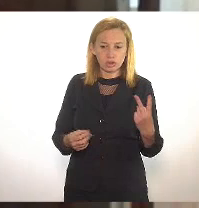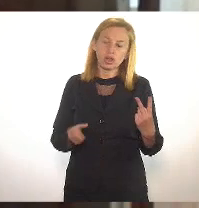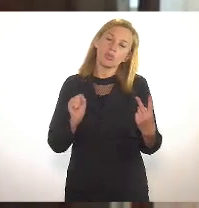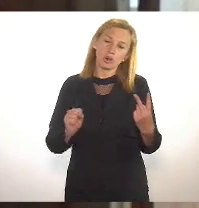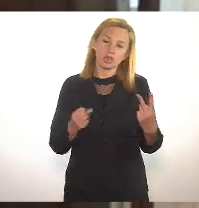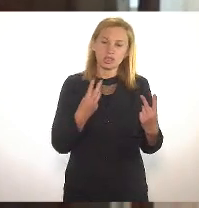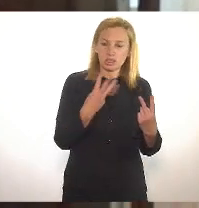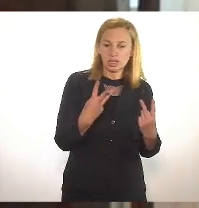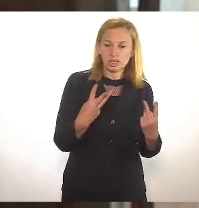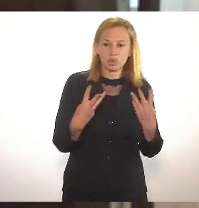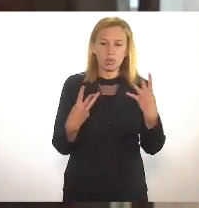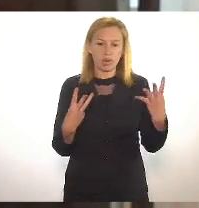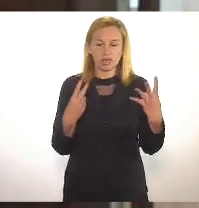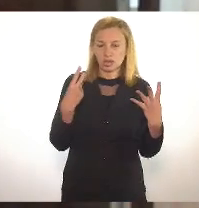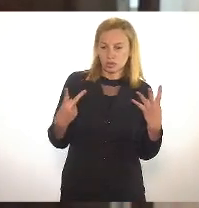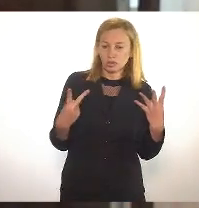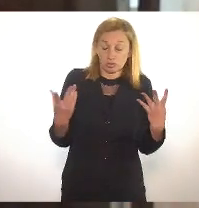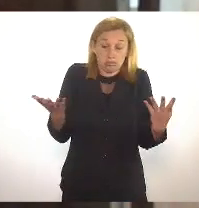Pode ser 4-2.